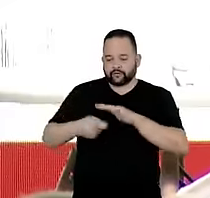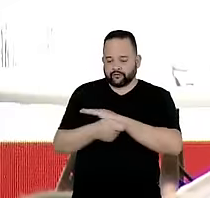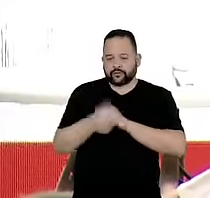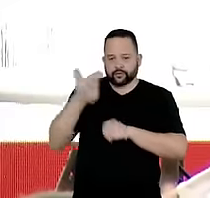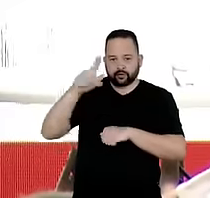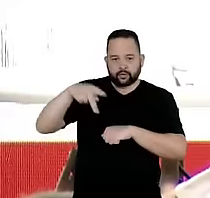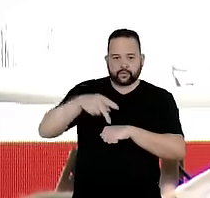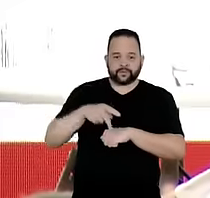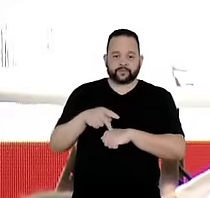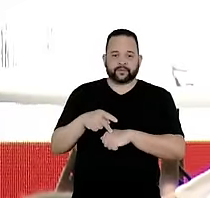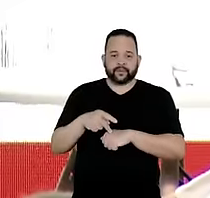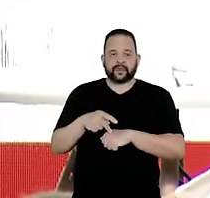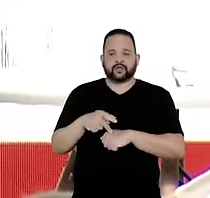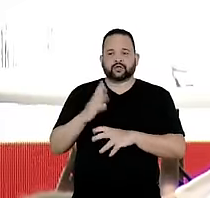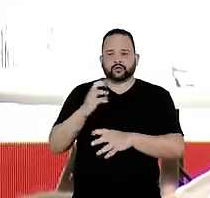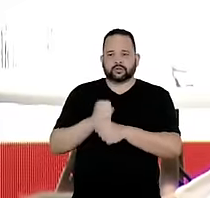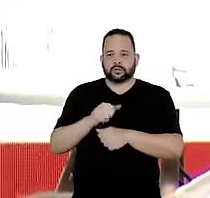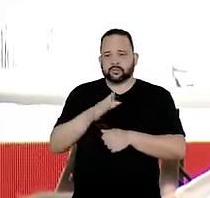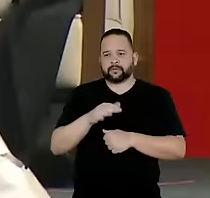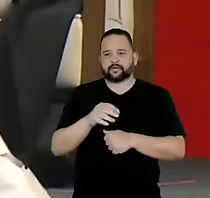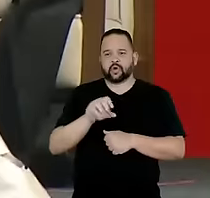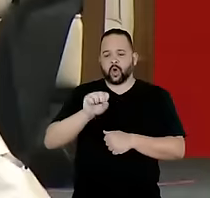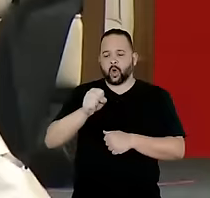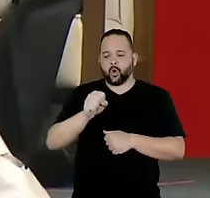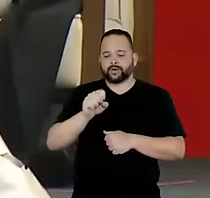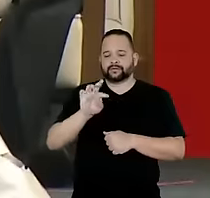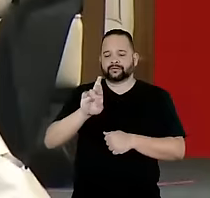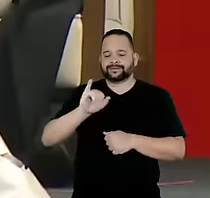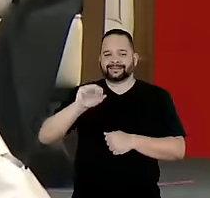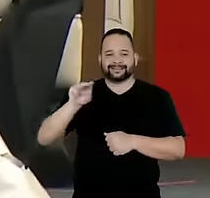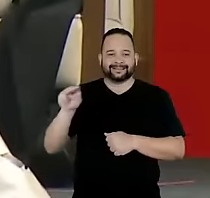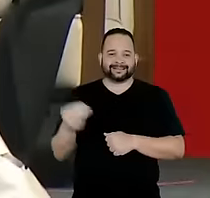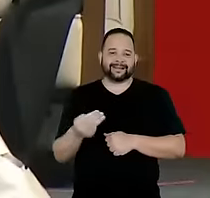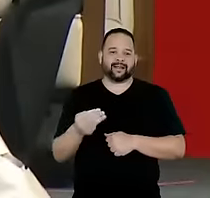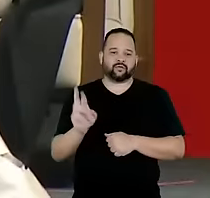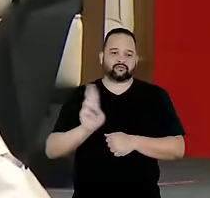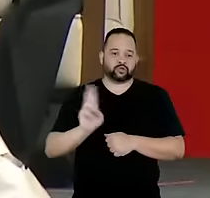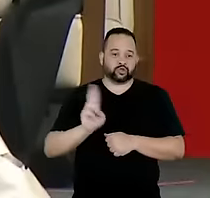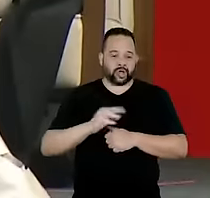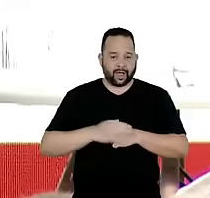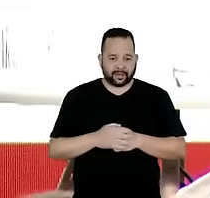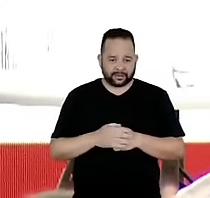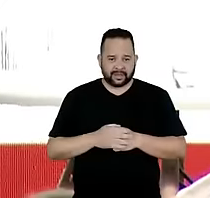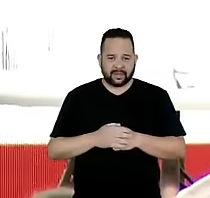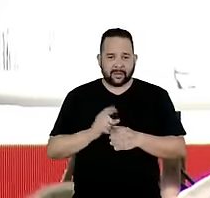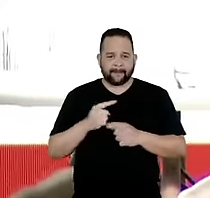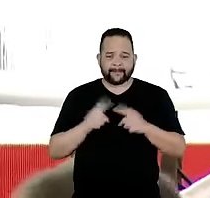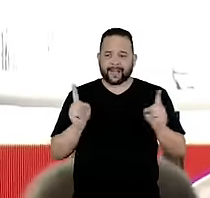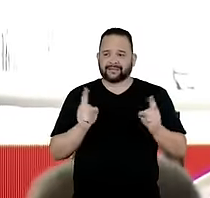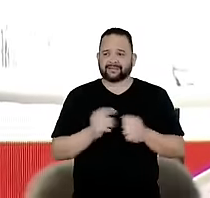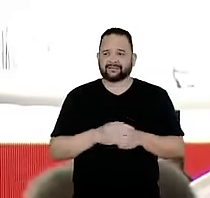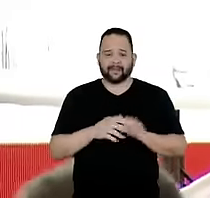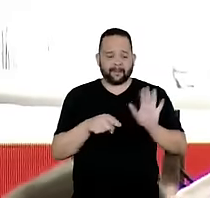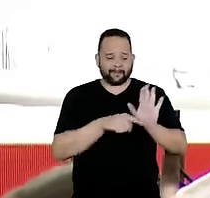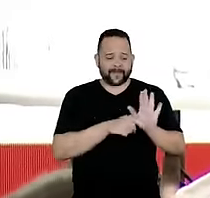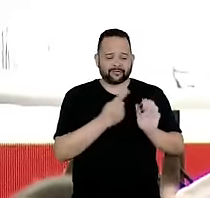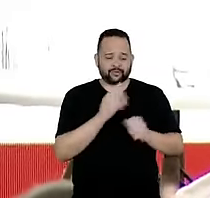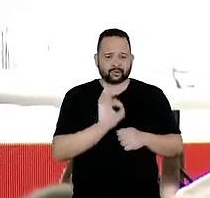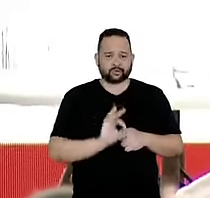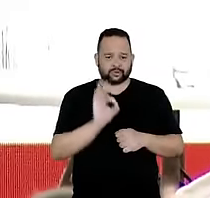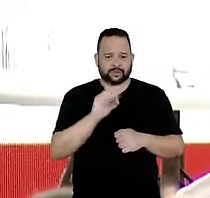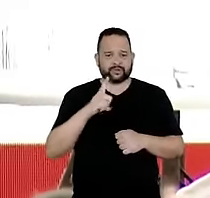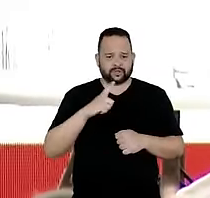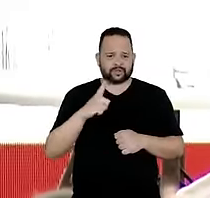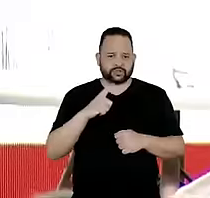deais a gente tá falando de menos de 1% investido no exterior de fato então assim ainda é tem muita oportunidade que o João